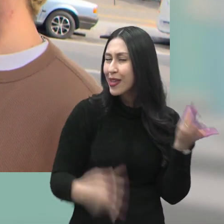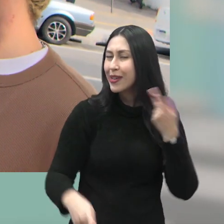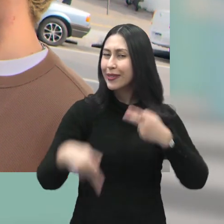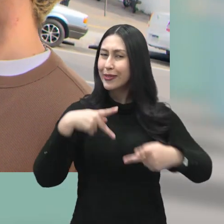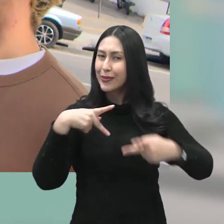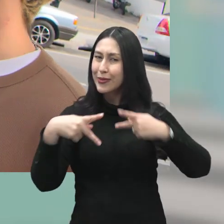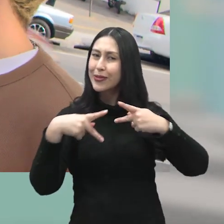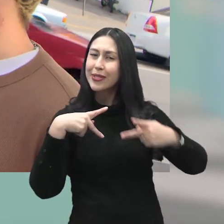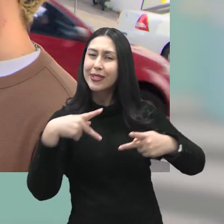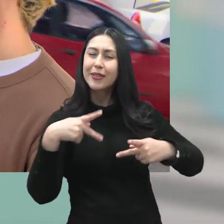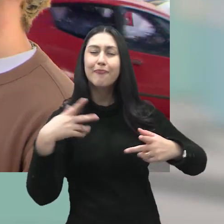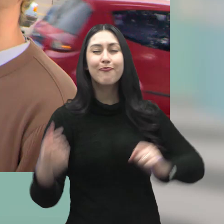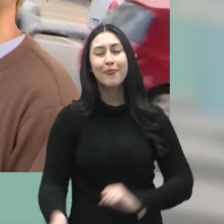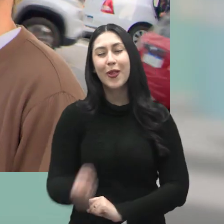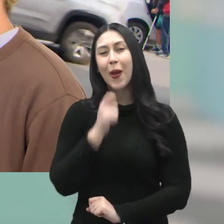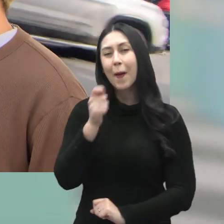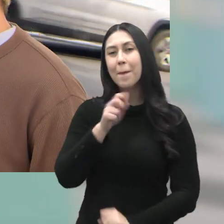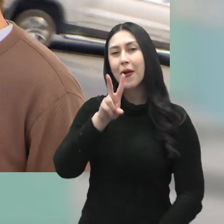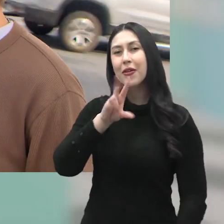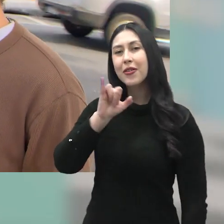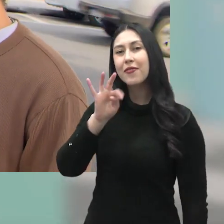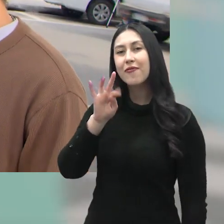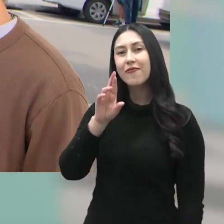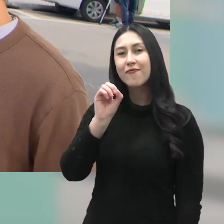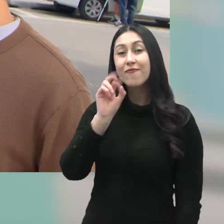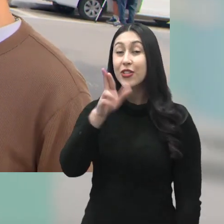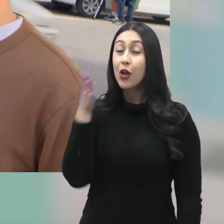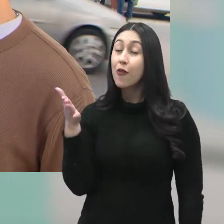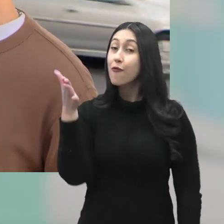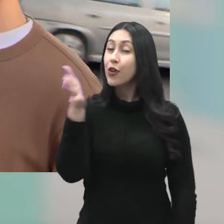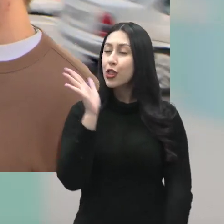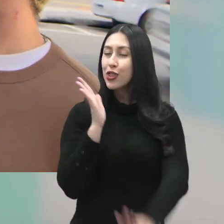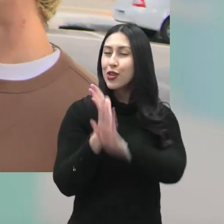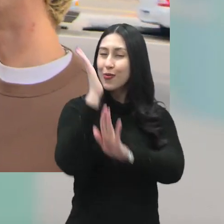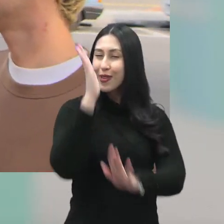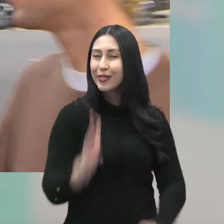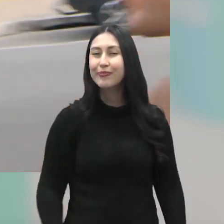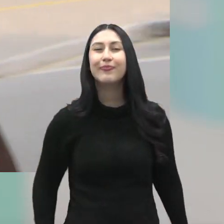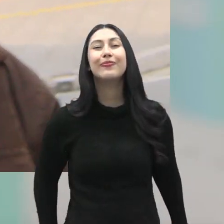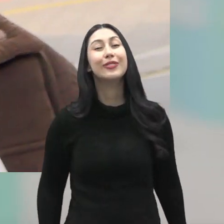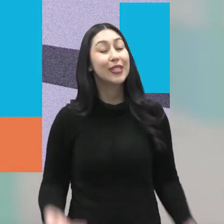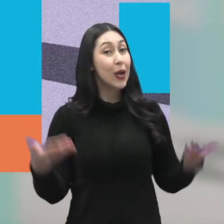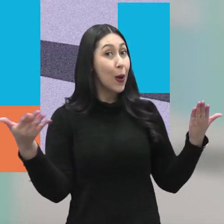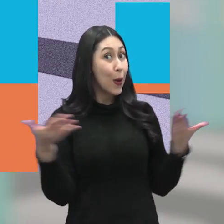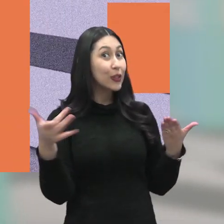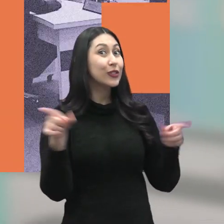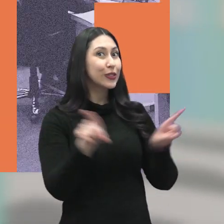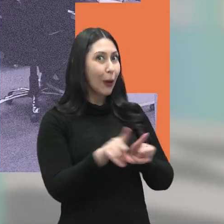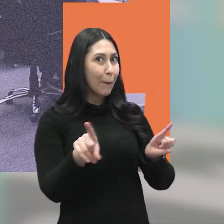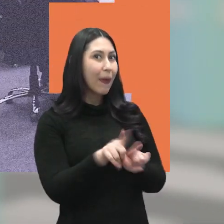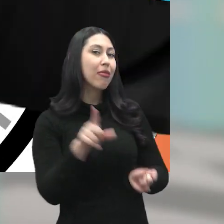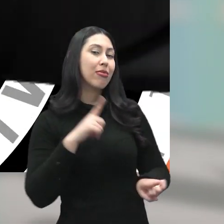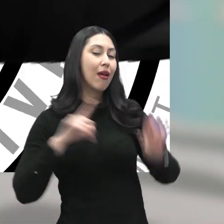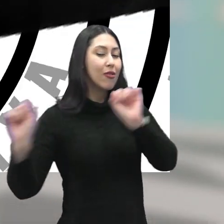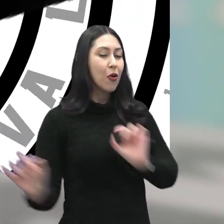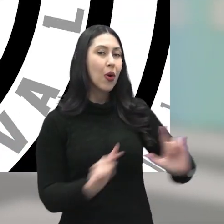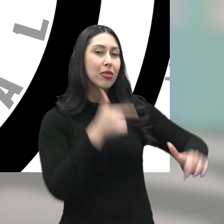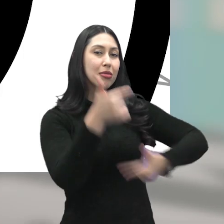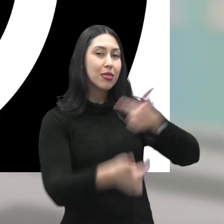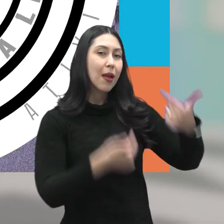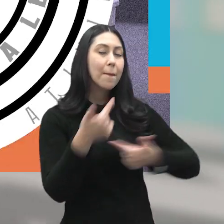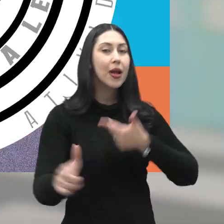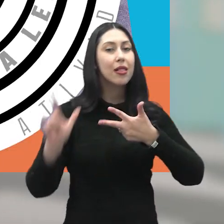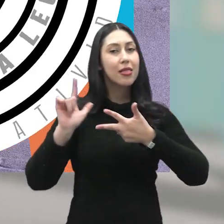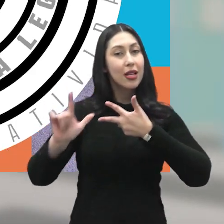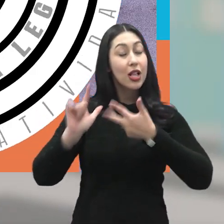dizer sobre os bebês reborn? O repórter Vitor Krigor foi descobrir no nosso quadro Tá na Rua. E hoje tem ainda o quadro